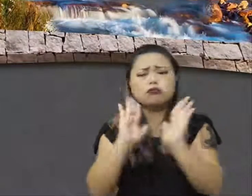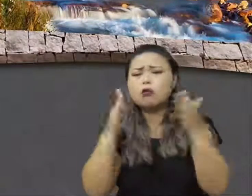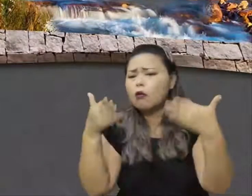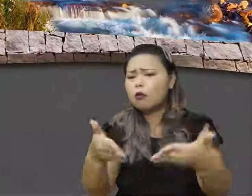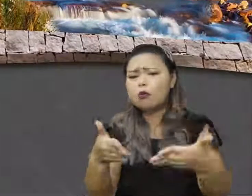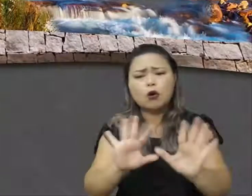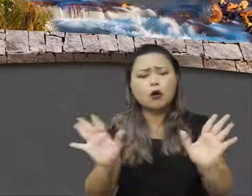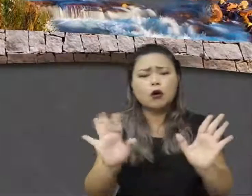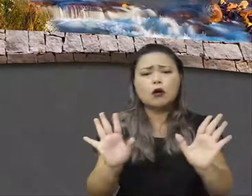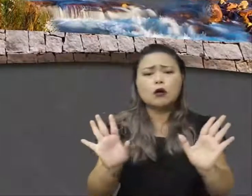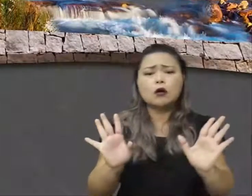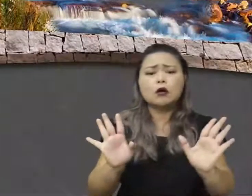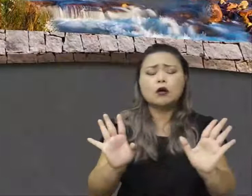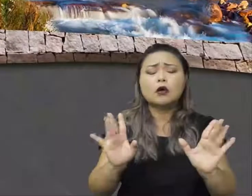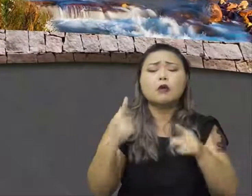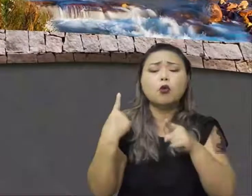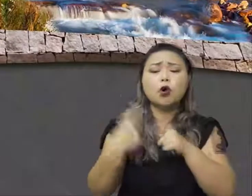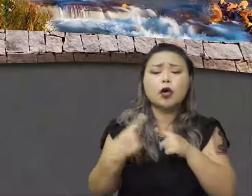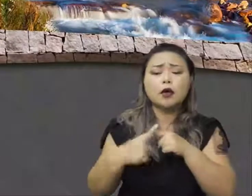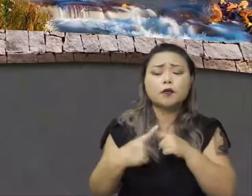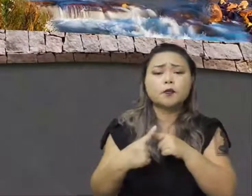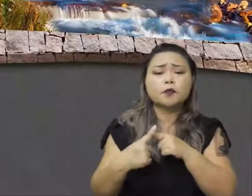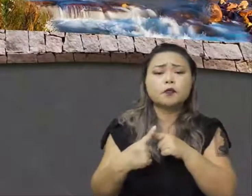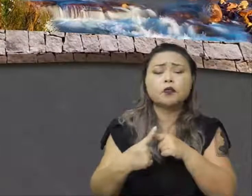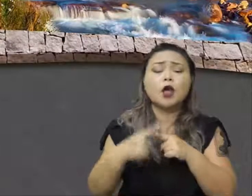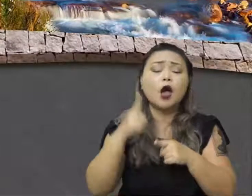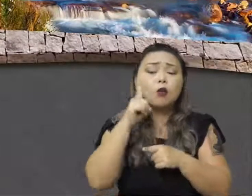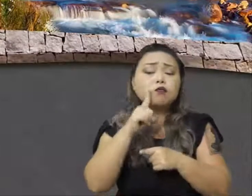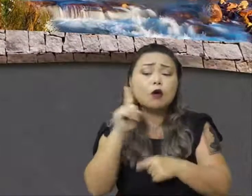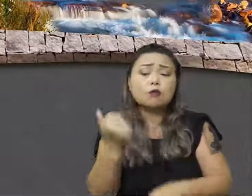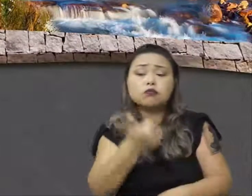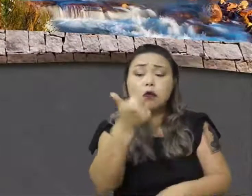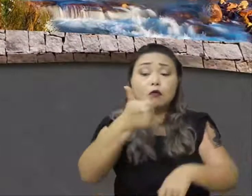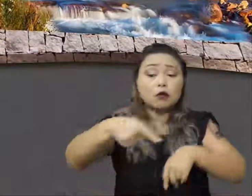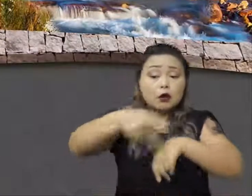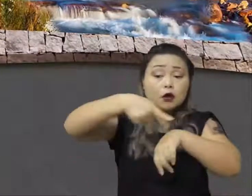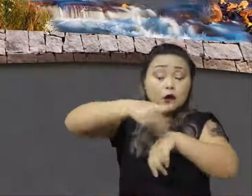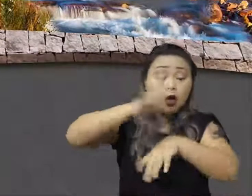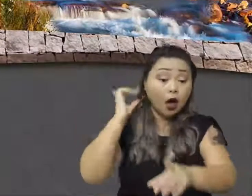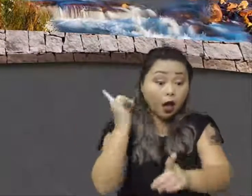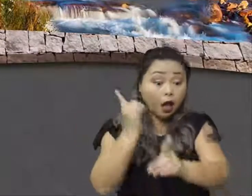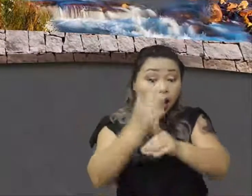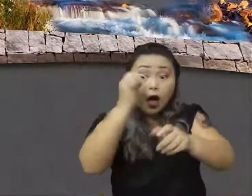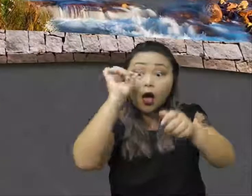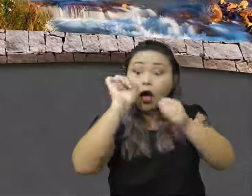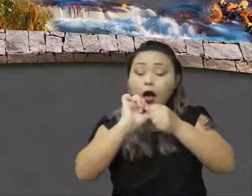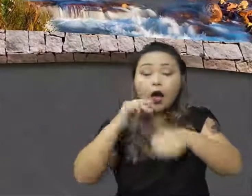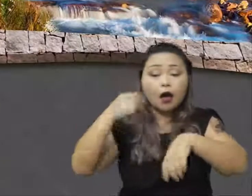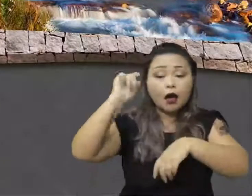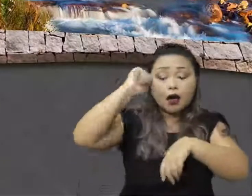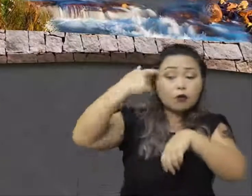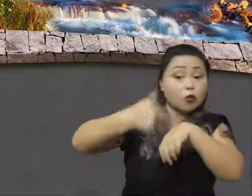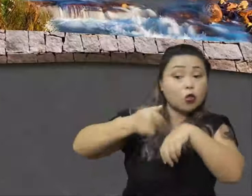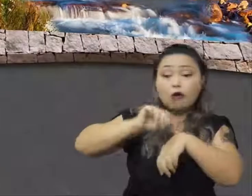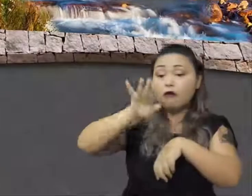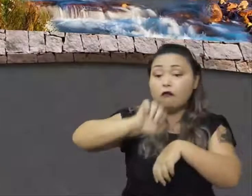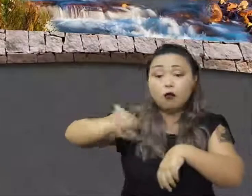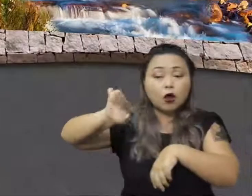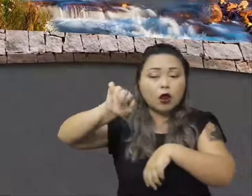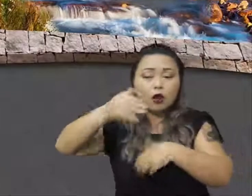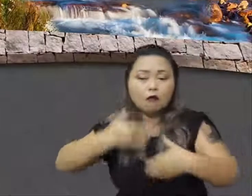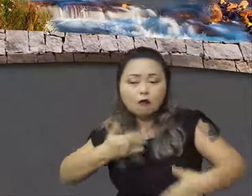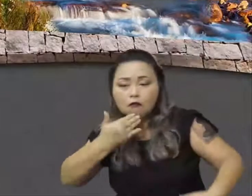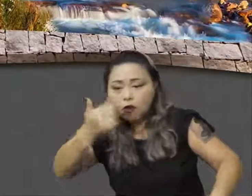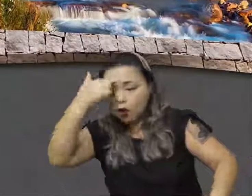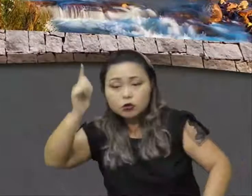aí. Por quê? Os Estados Unidos foi o primeiro país a descobrir o petróleo, não foi no Oriente Médio, tá? Só